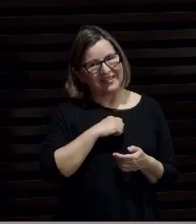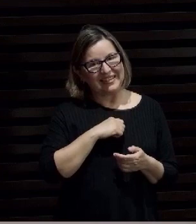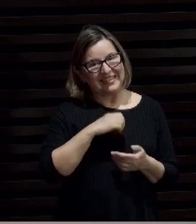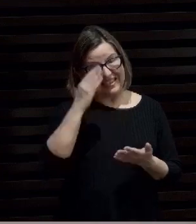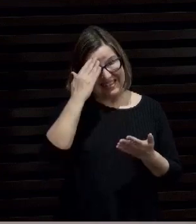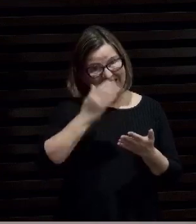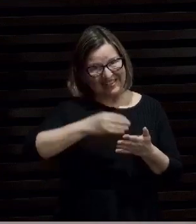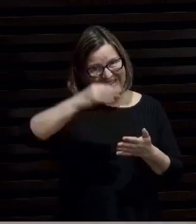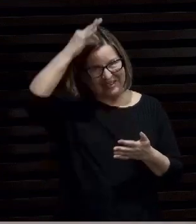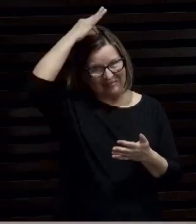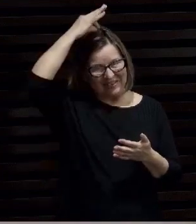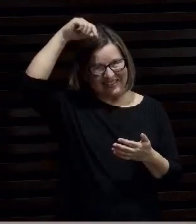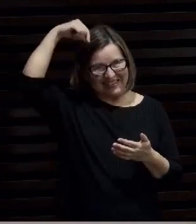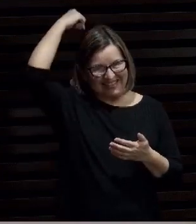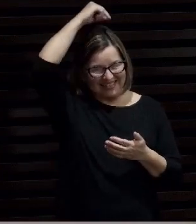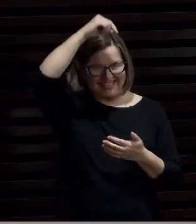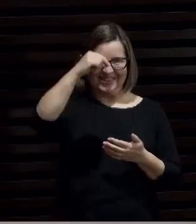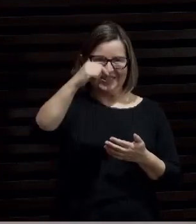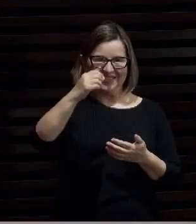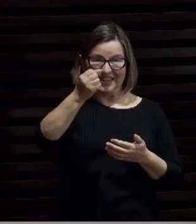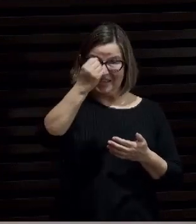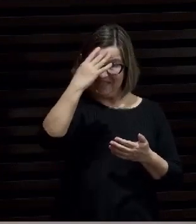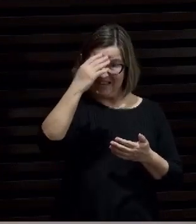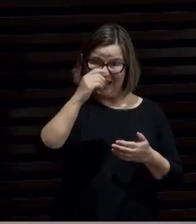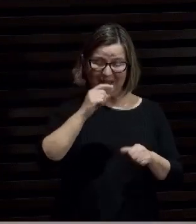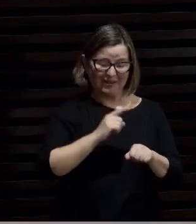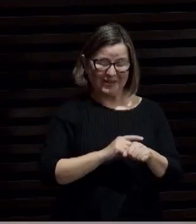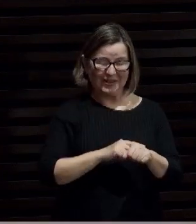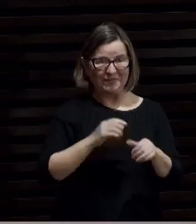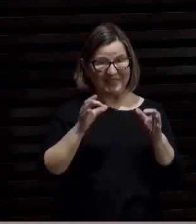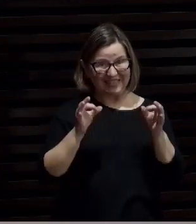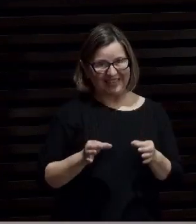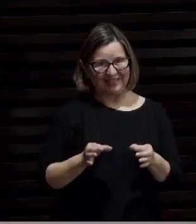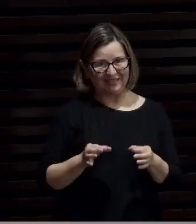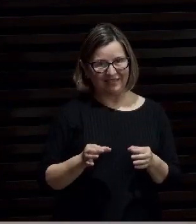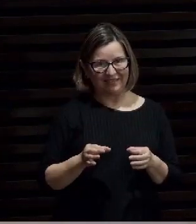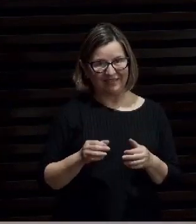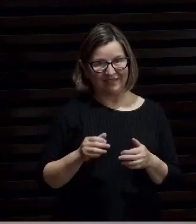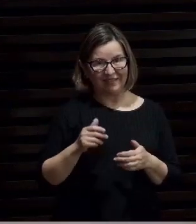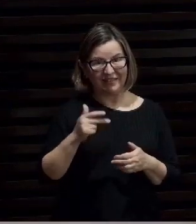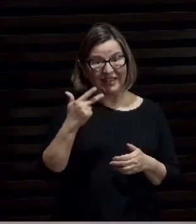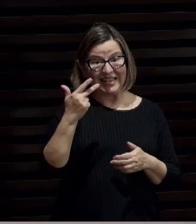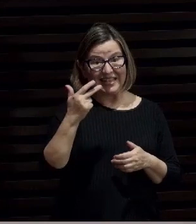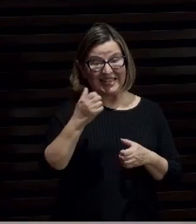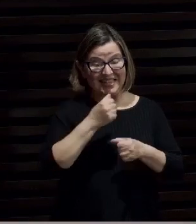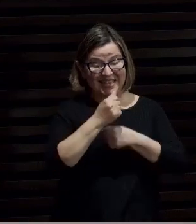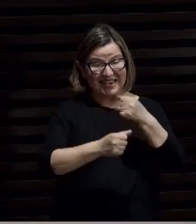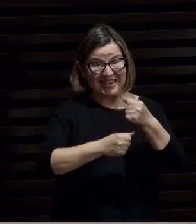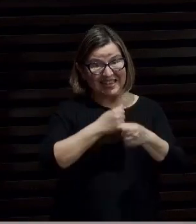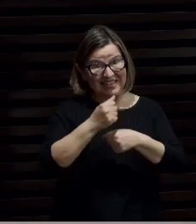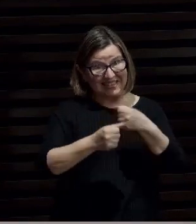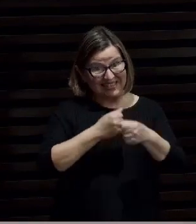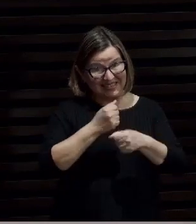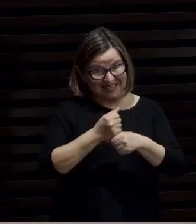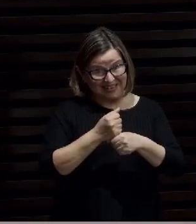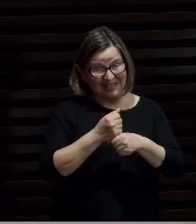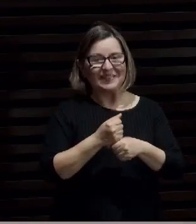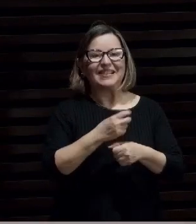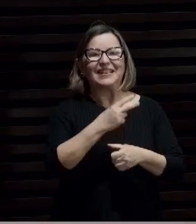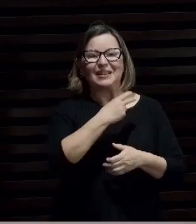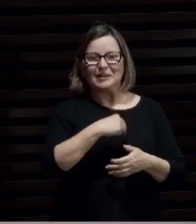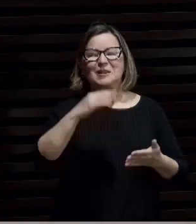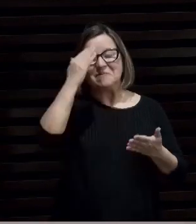Santo iria convencê-lo no tempo certo. E 3 anos depois, Nicodemos creu no Senhor. Nós vamos encontrá-lo no